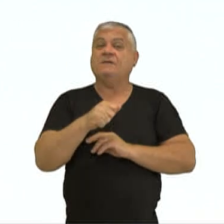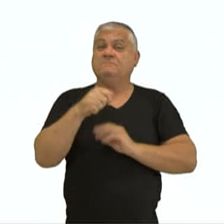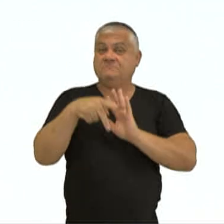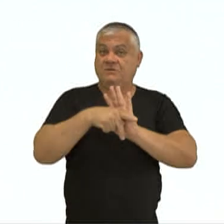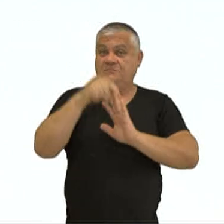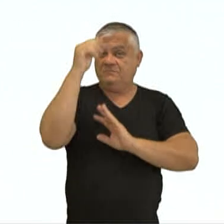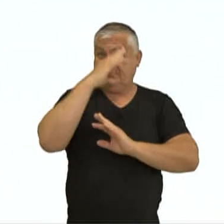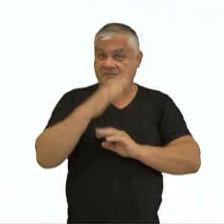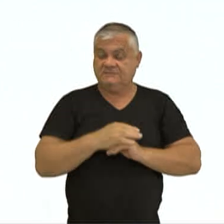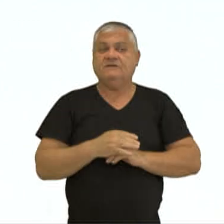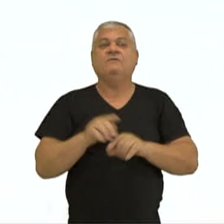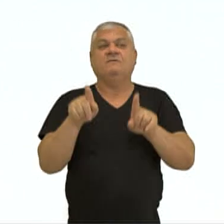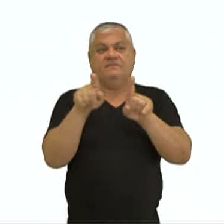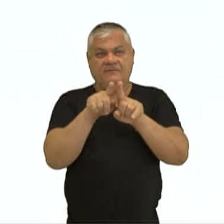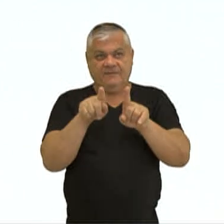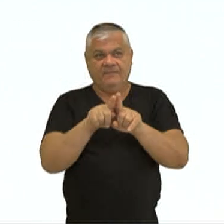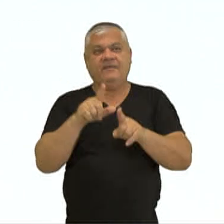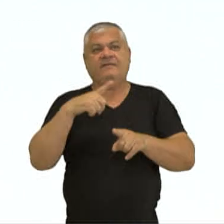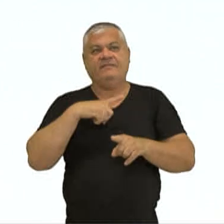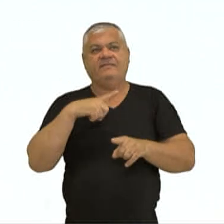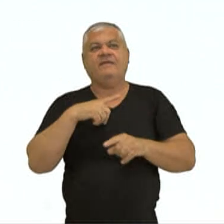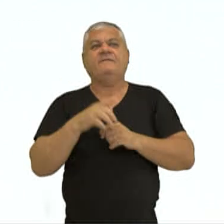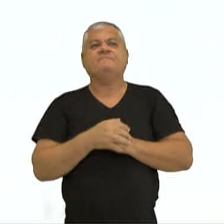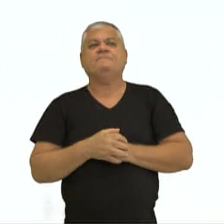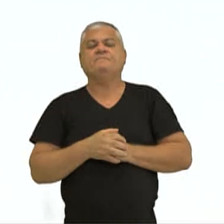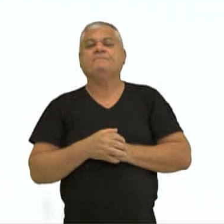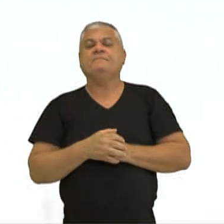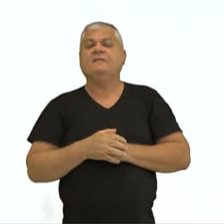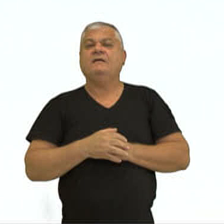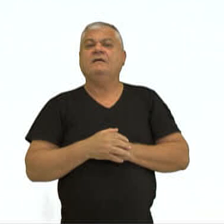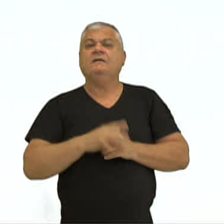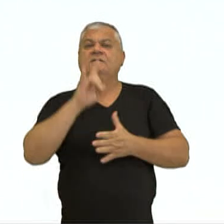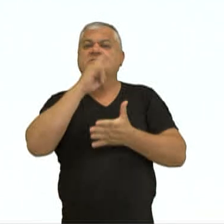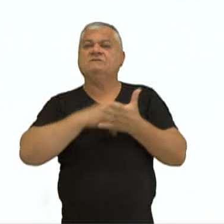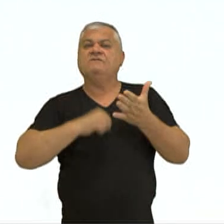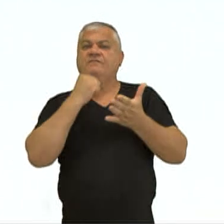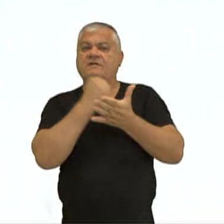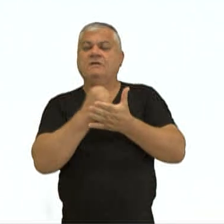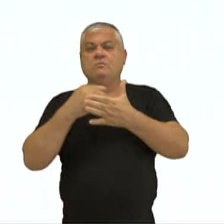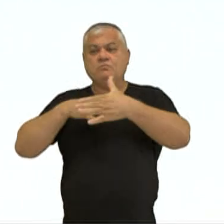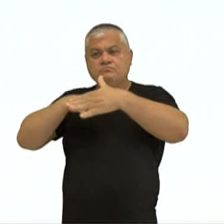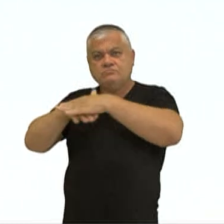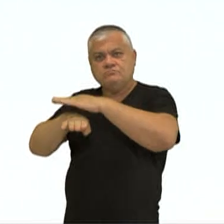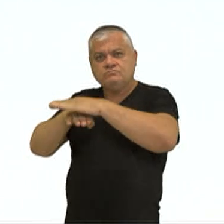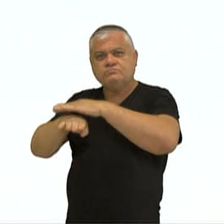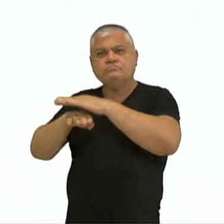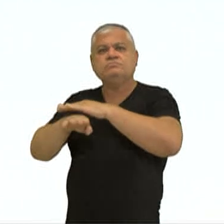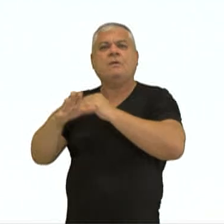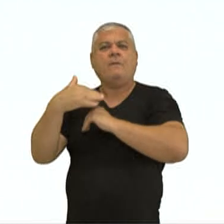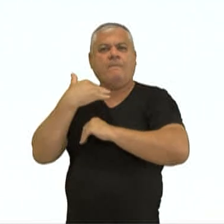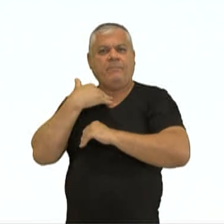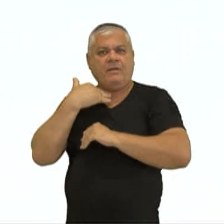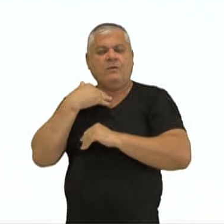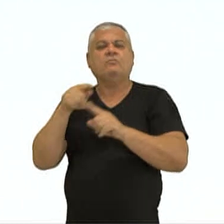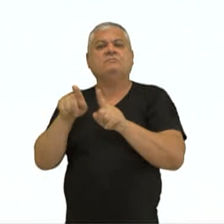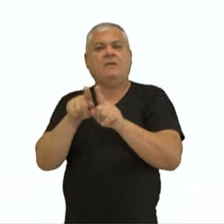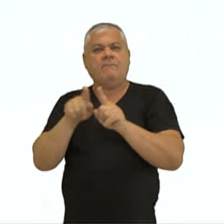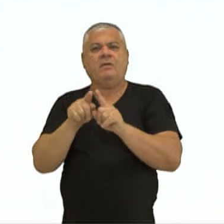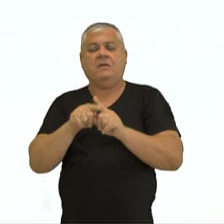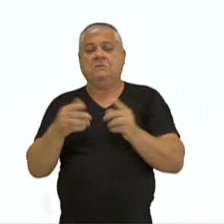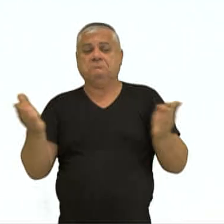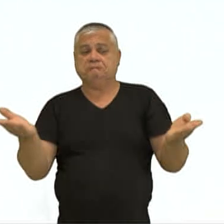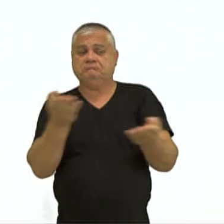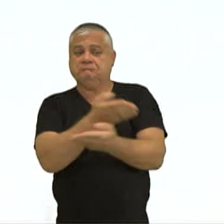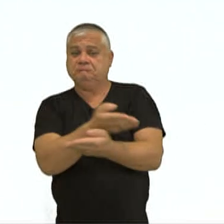Selic, também tem a referência, o certificado de depósito bancário, depósito interbancário entre os bancos,